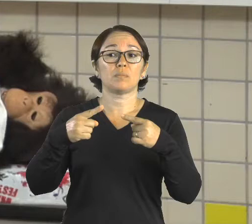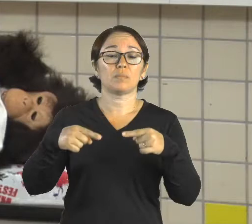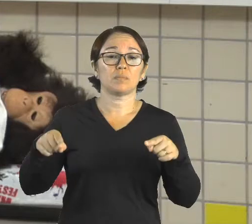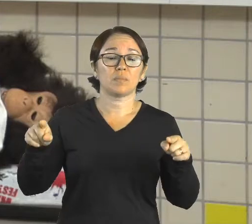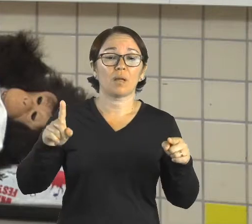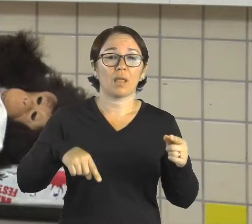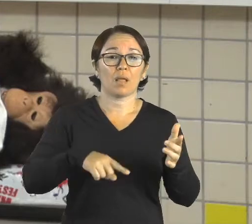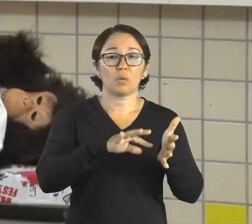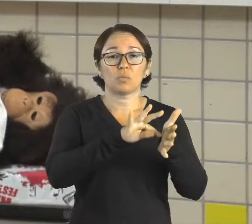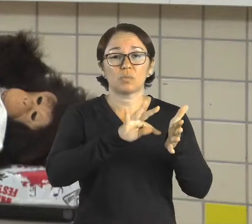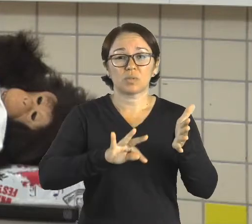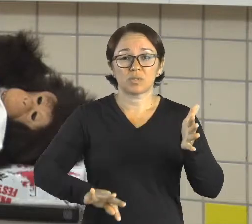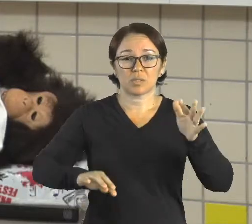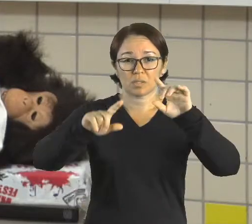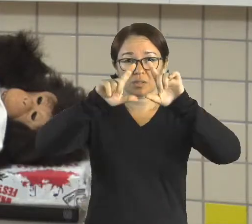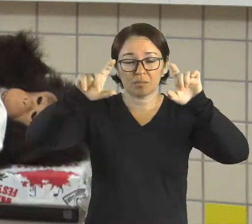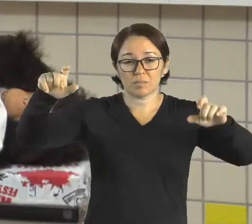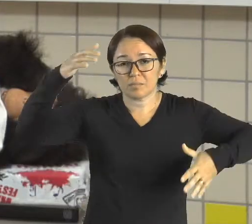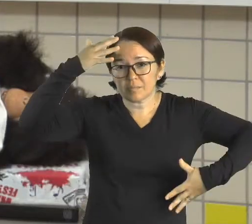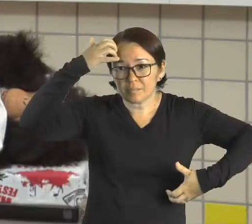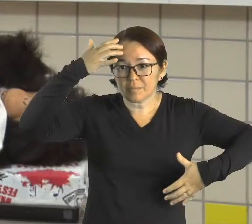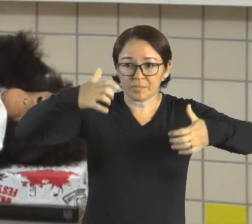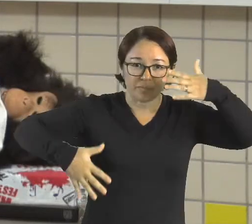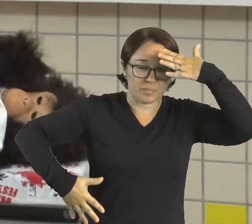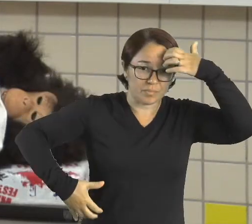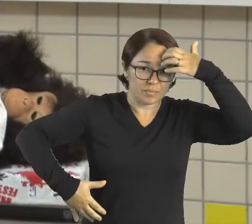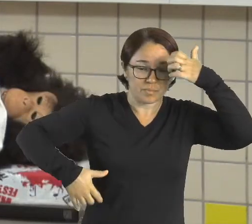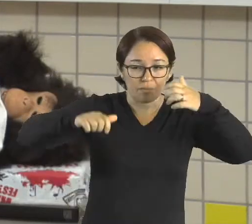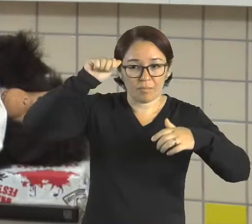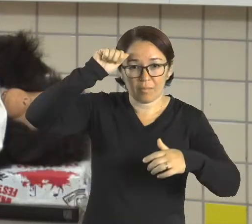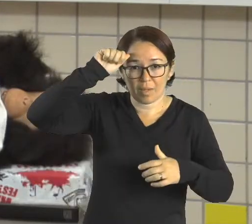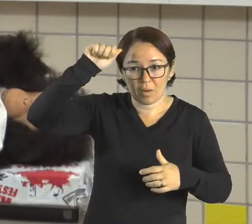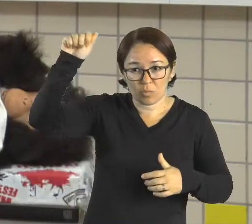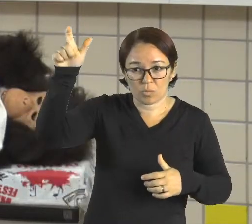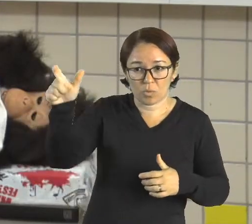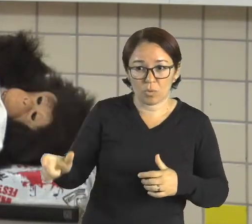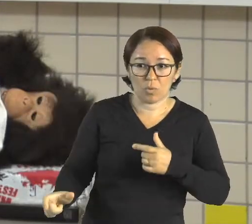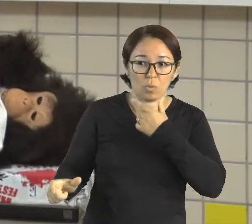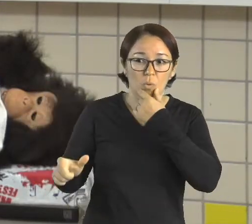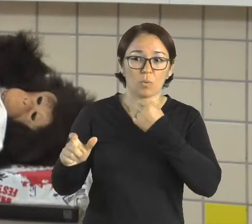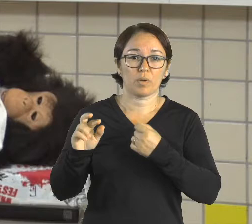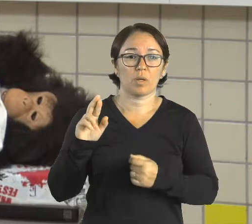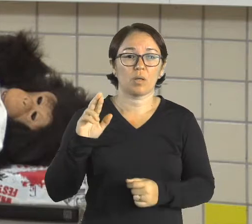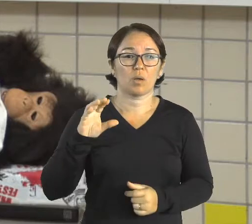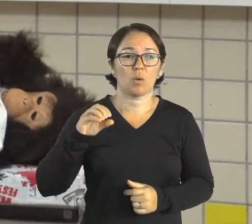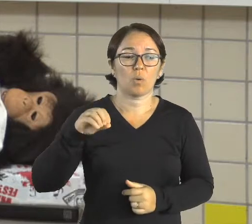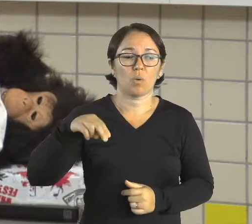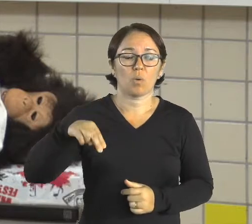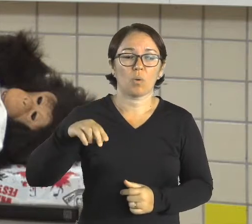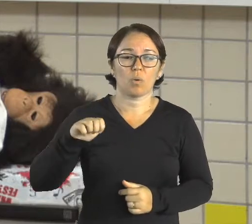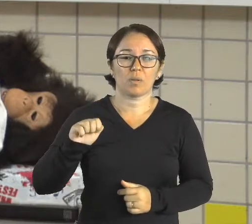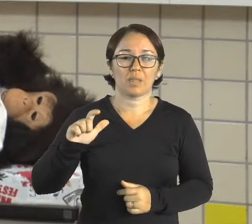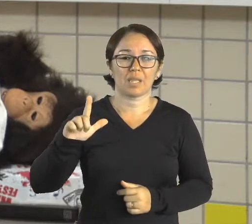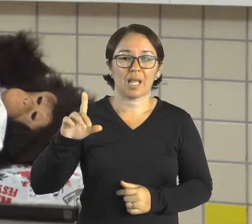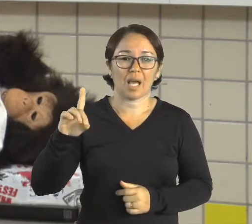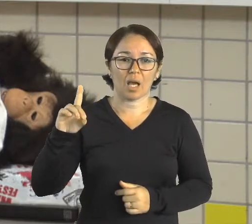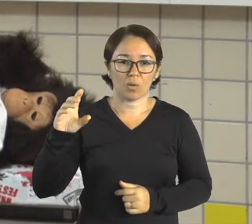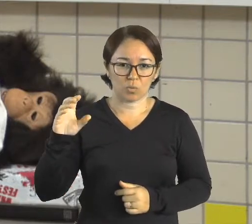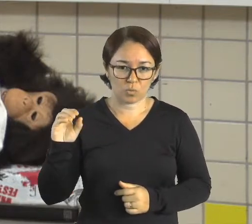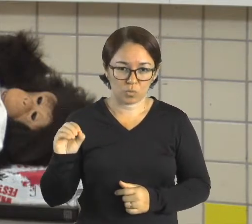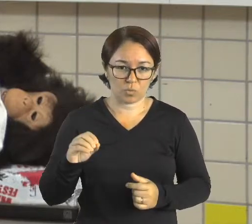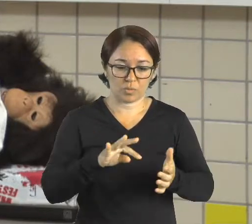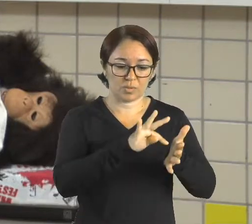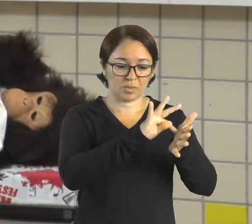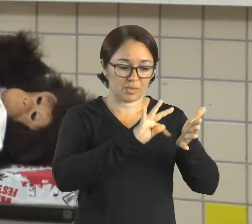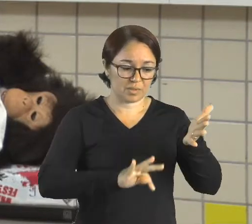Macaquinho. Ele é de um autor chamado Ronaldo Simões Coelho e também é a letra de uma canção belíssima de